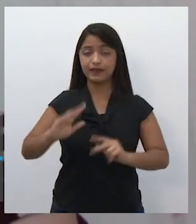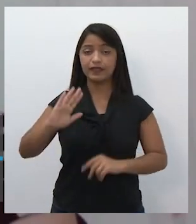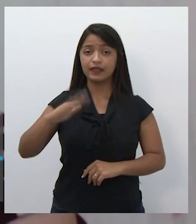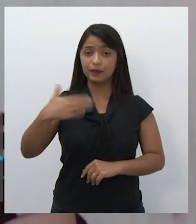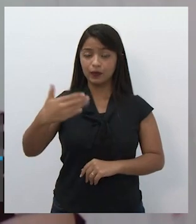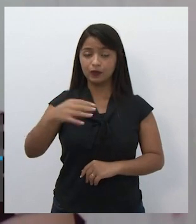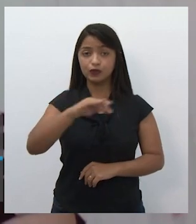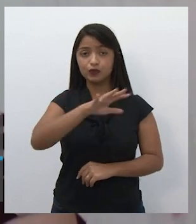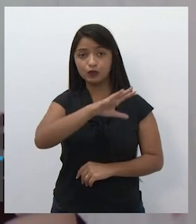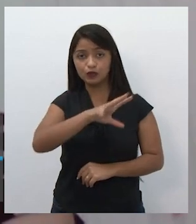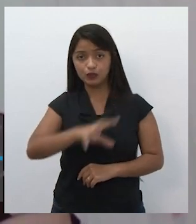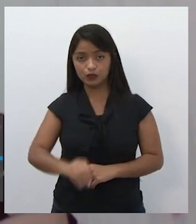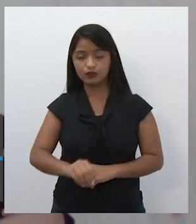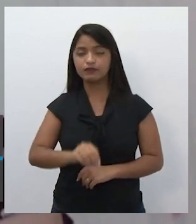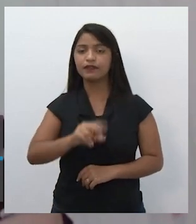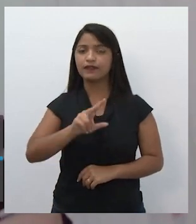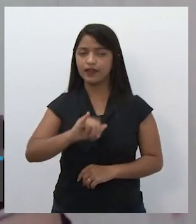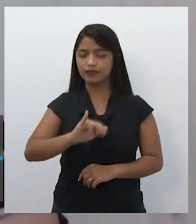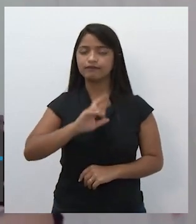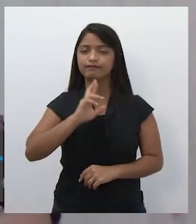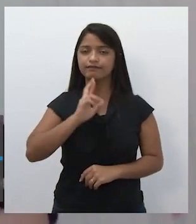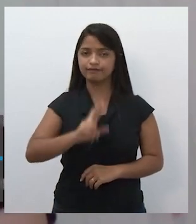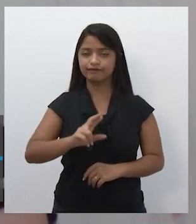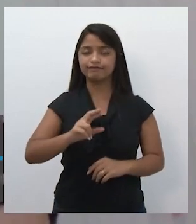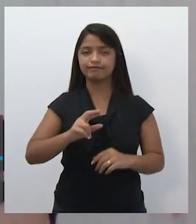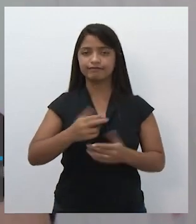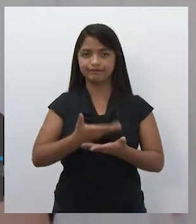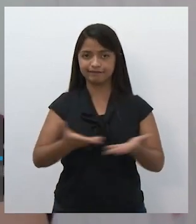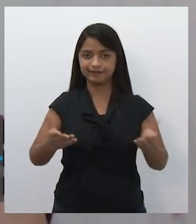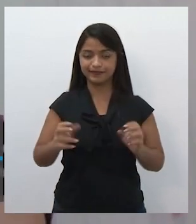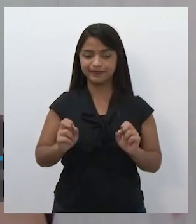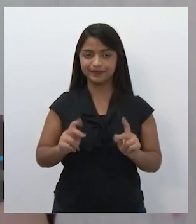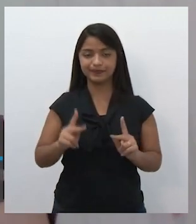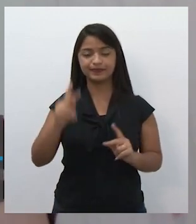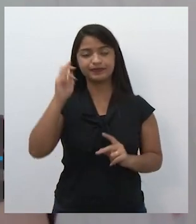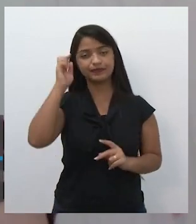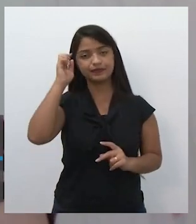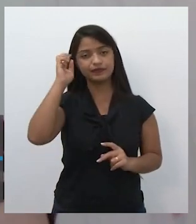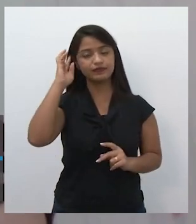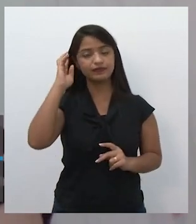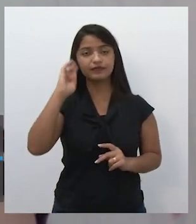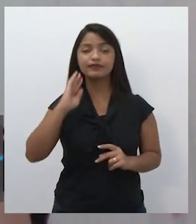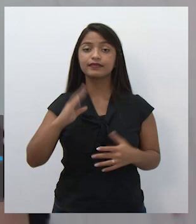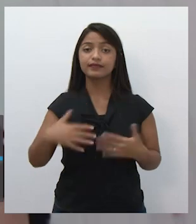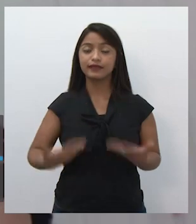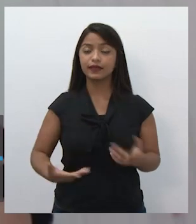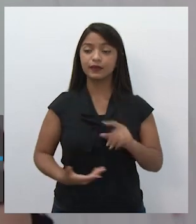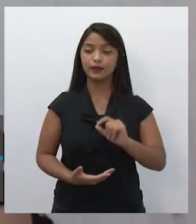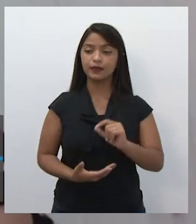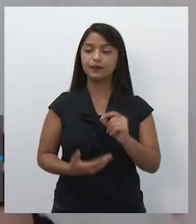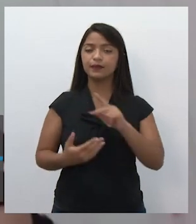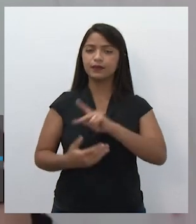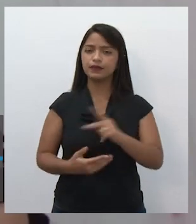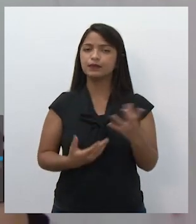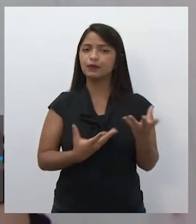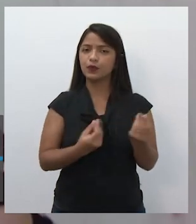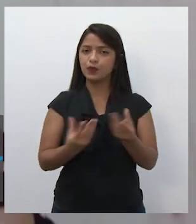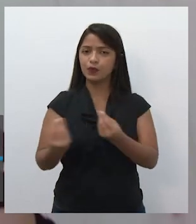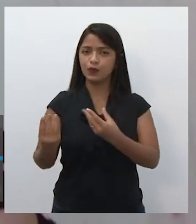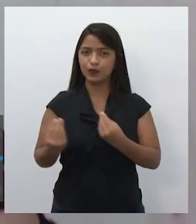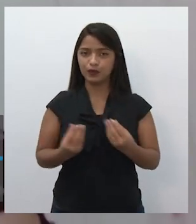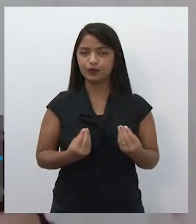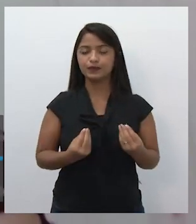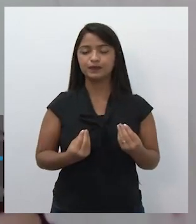essas colocações e disponibilizaremos para vocês, tá? Então, eu trago aqui de muitos professores,